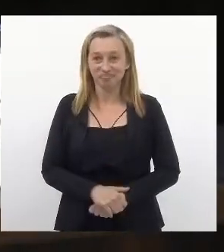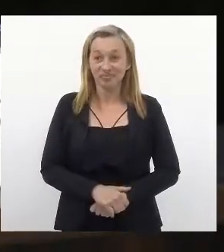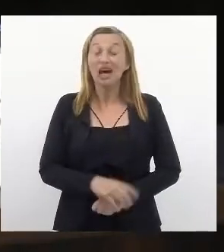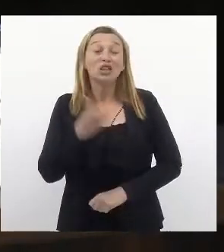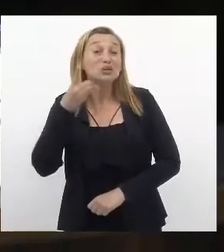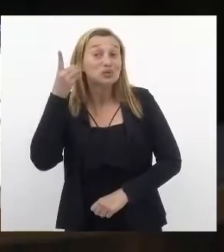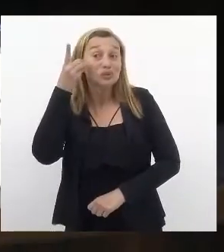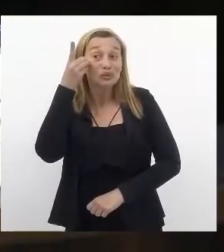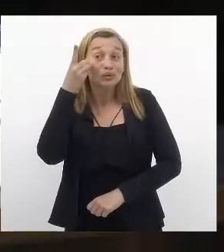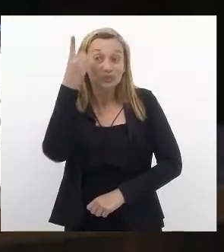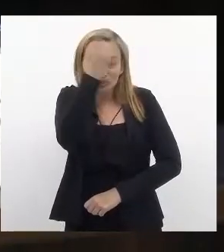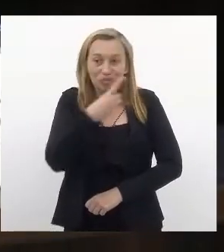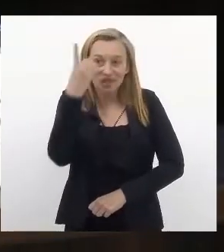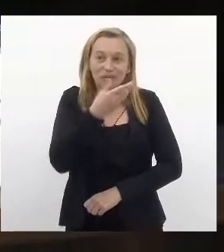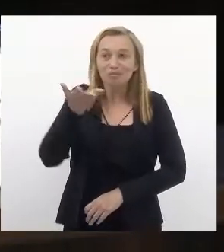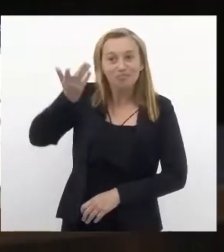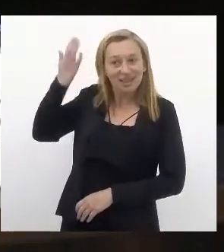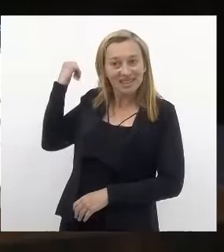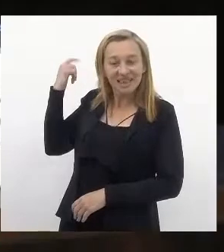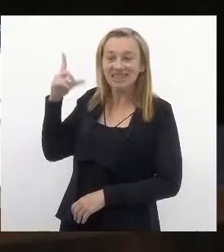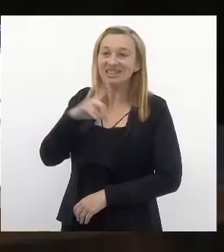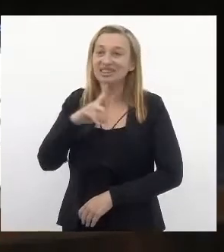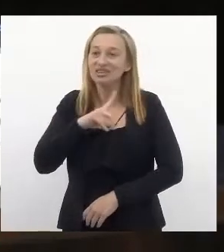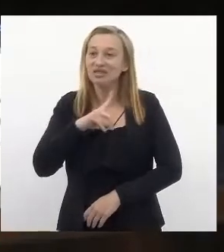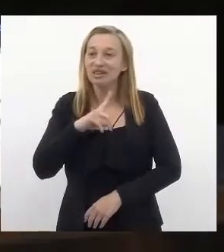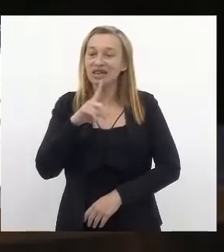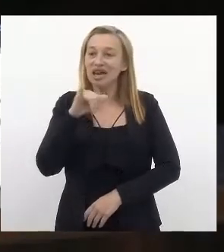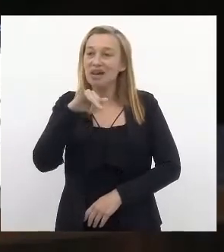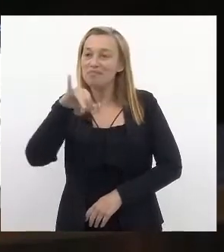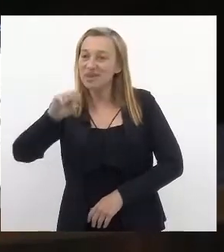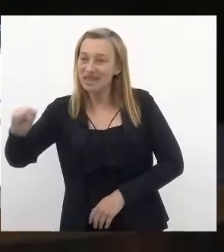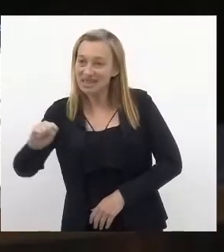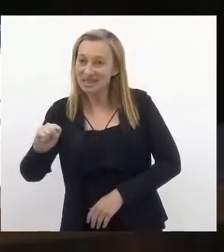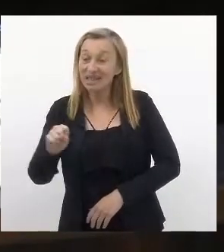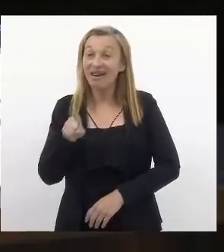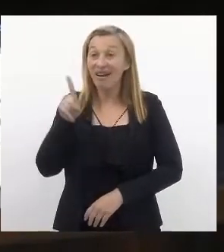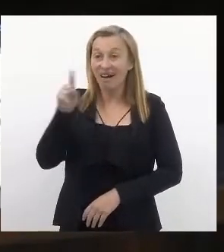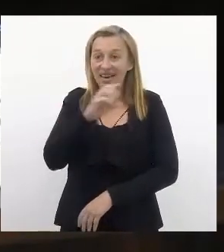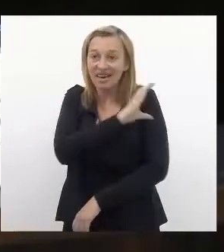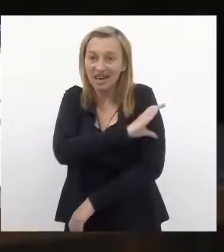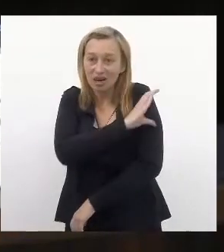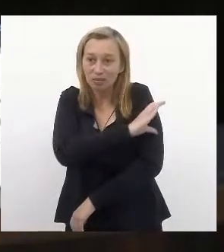Domingo passado, nós tivemos a missa de independência do Líbano lá em Campos,